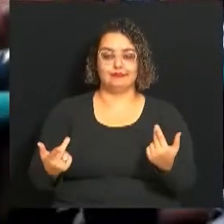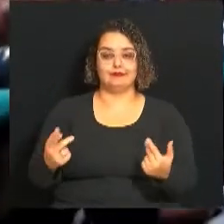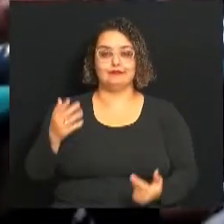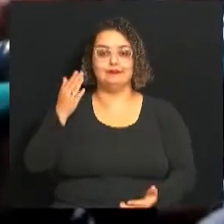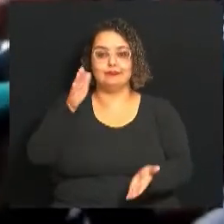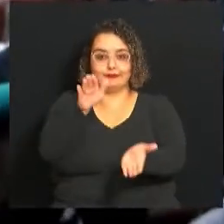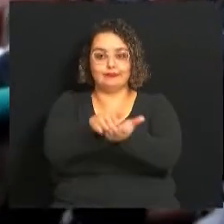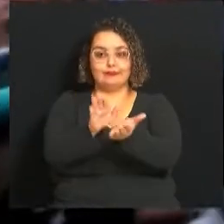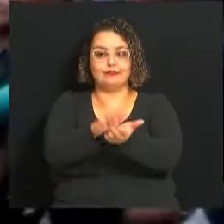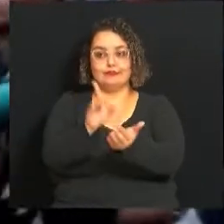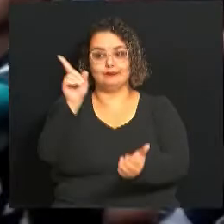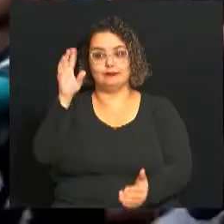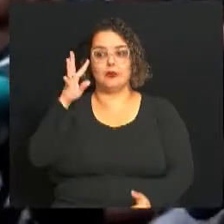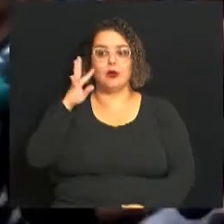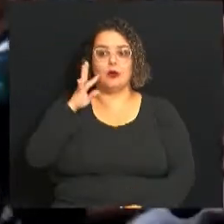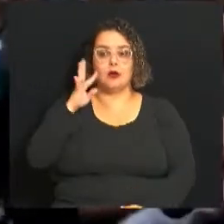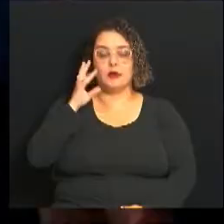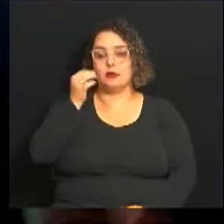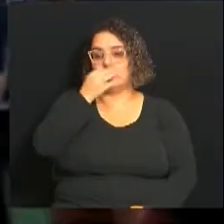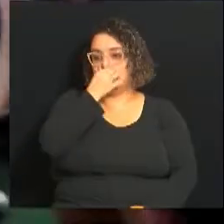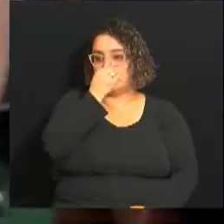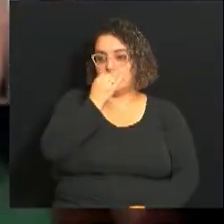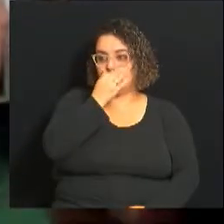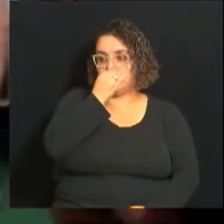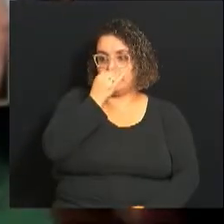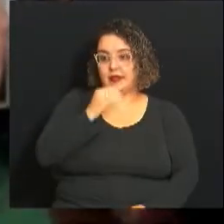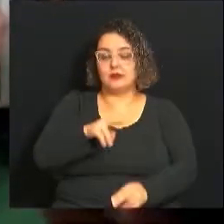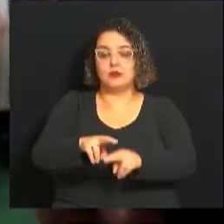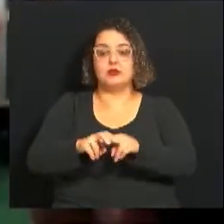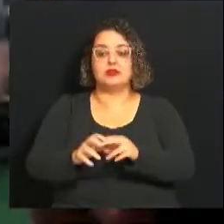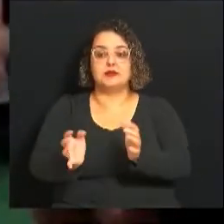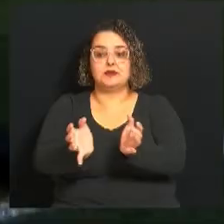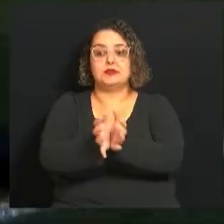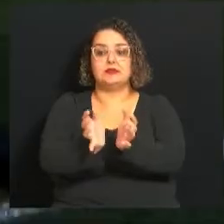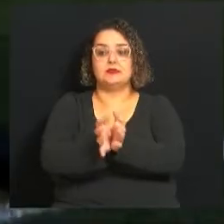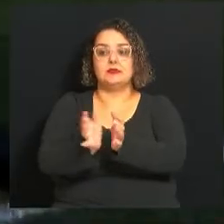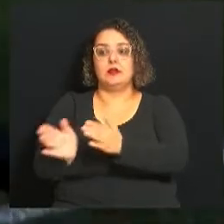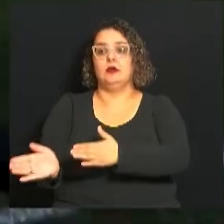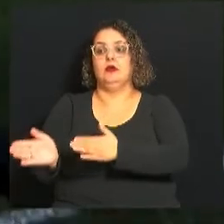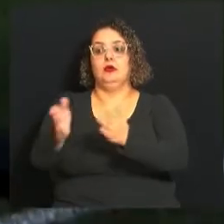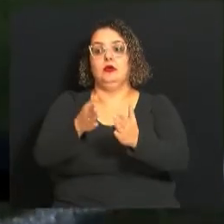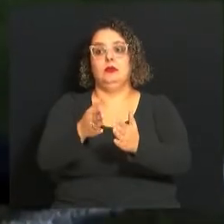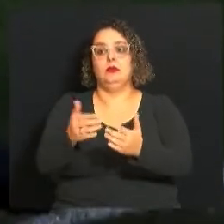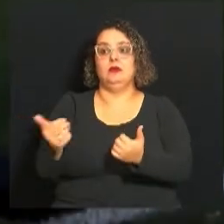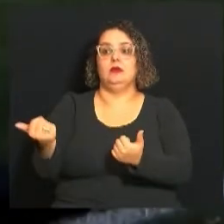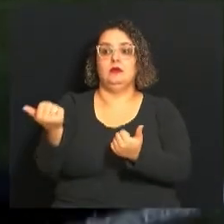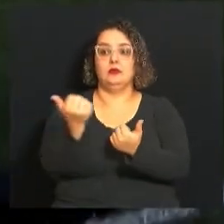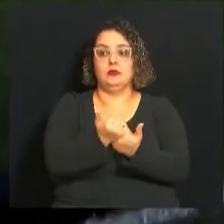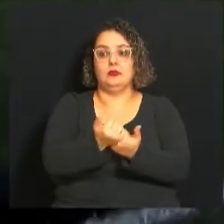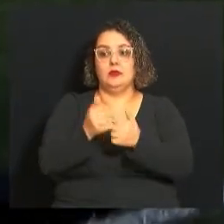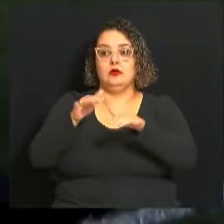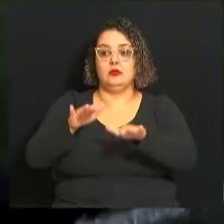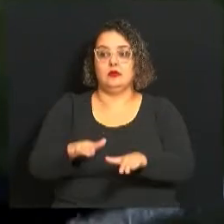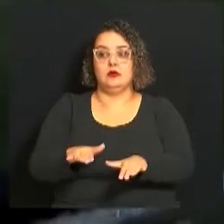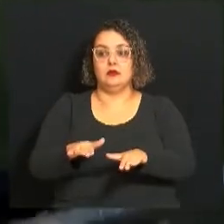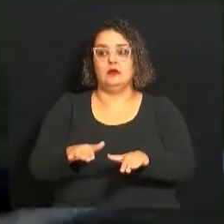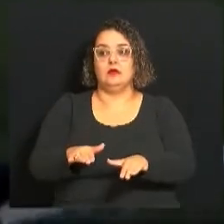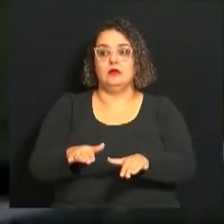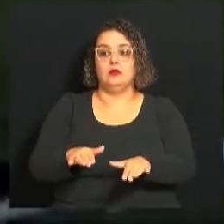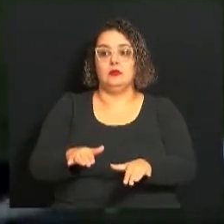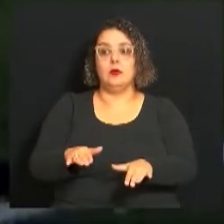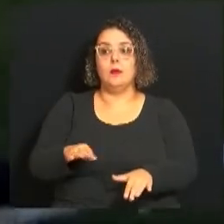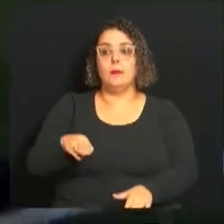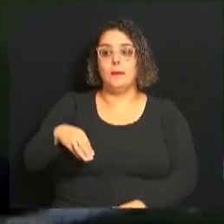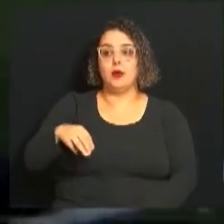última quarta-feira. Portanto, a equipe será dirigida pelo auxiliar fixo, Benhur Moreira. E